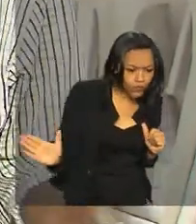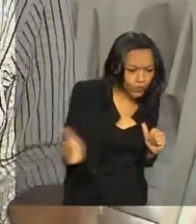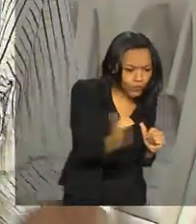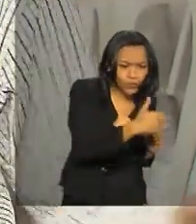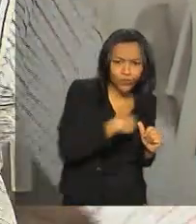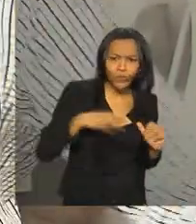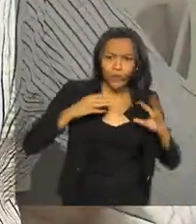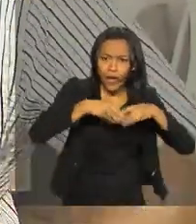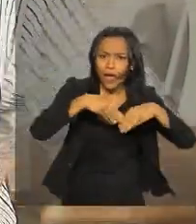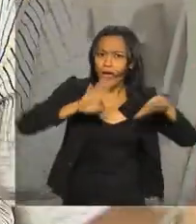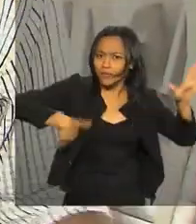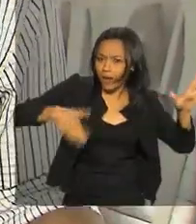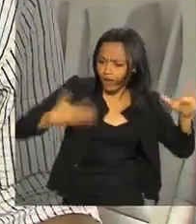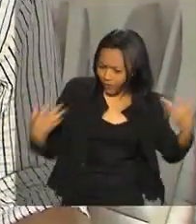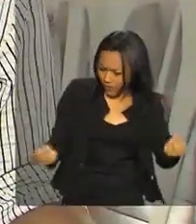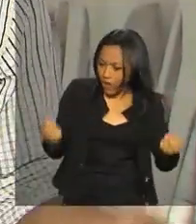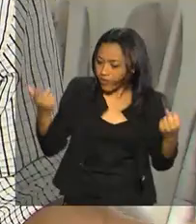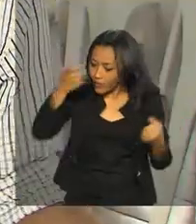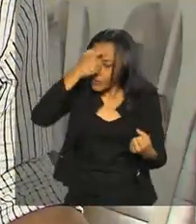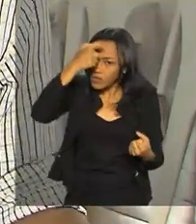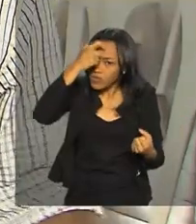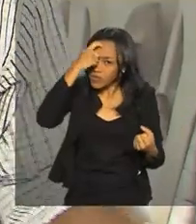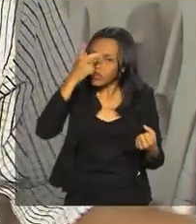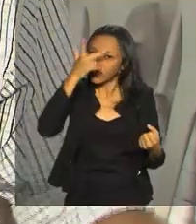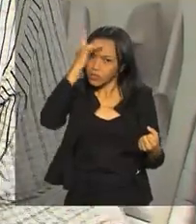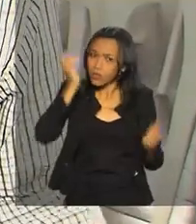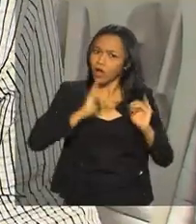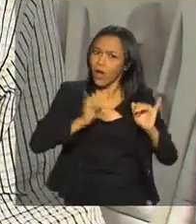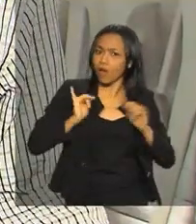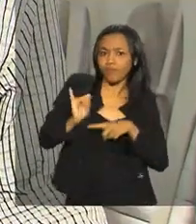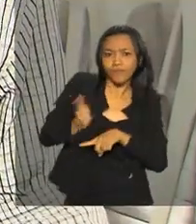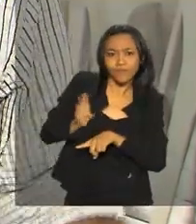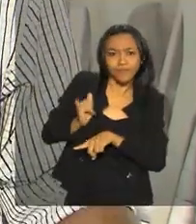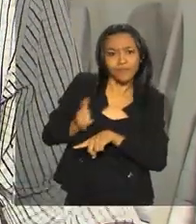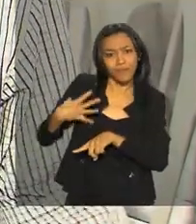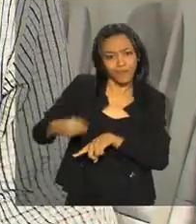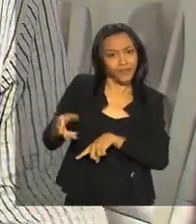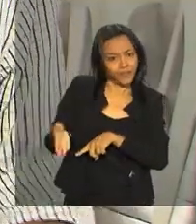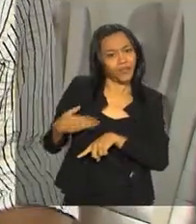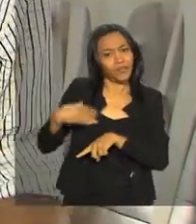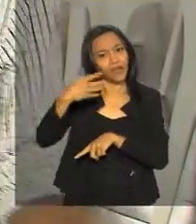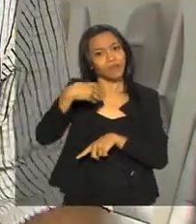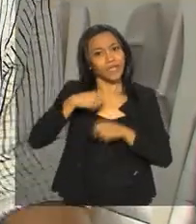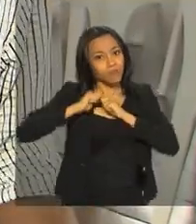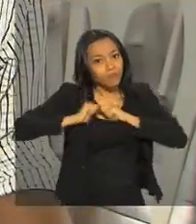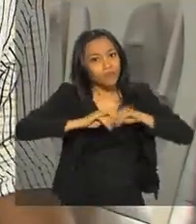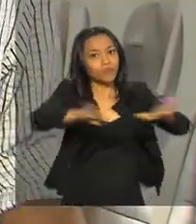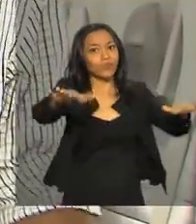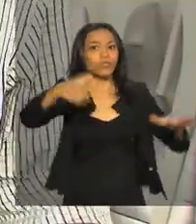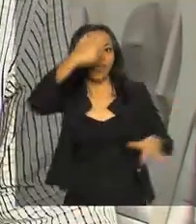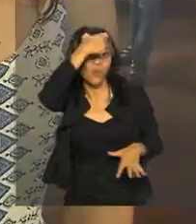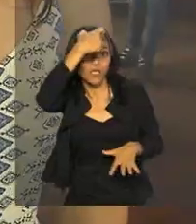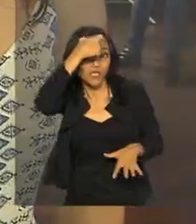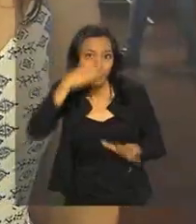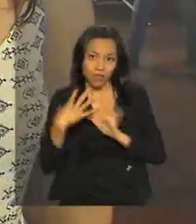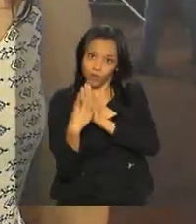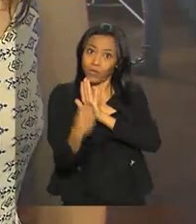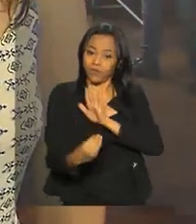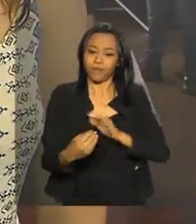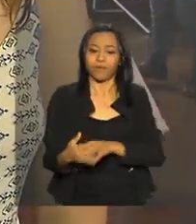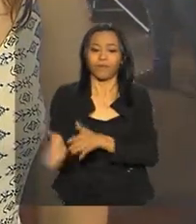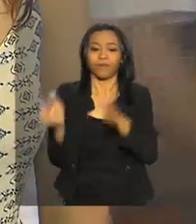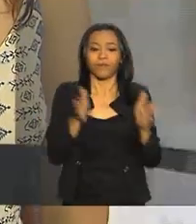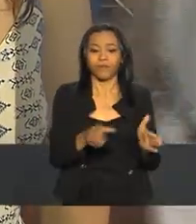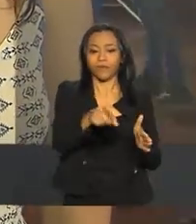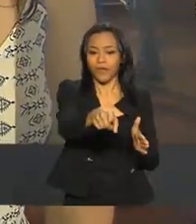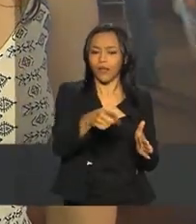só assim a gente vai conscientizando as pessoas e multiplicando esse conhecimento, esse exemplo. Isso foi muito